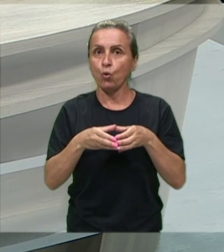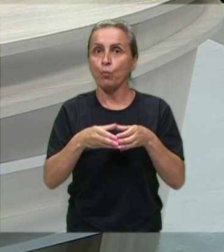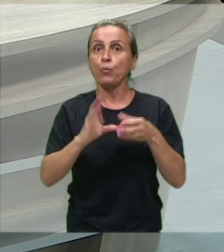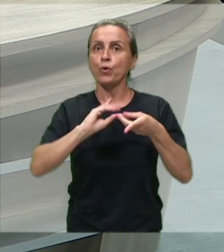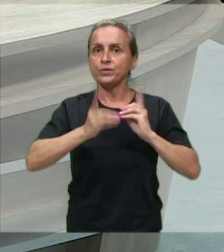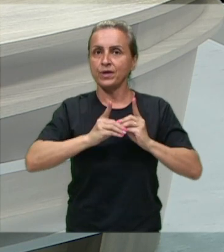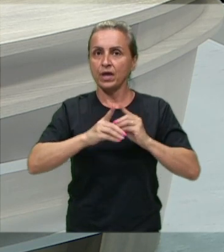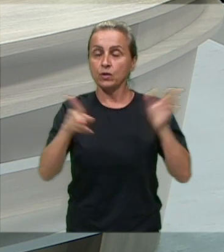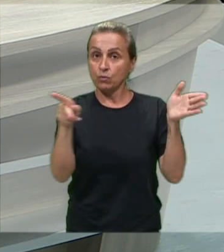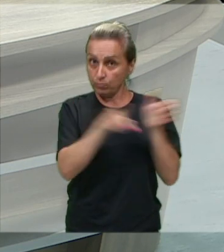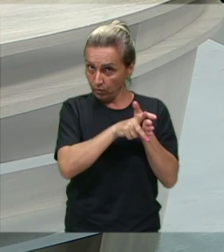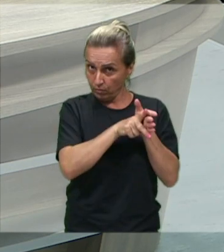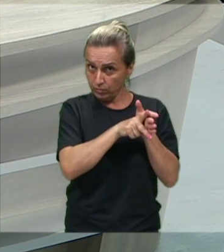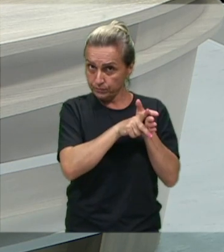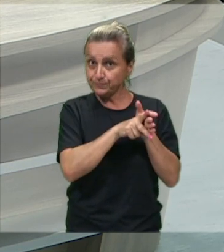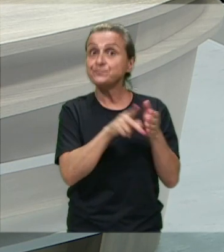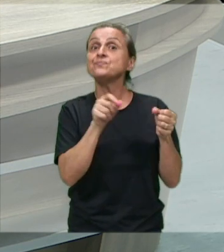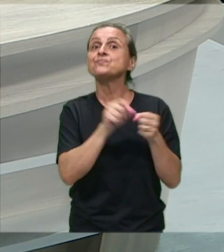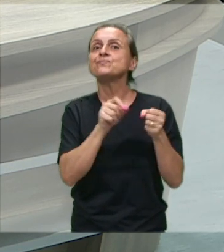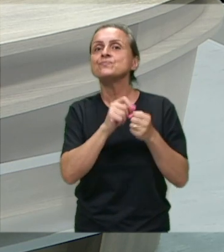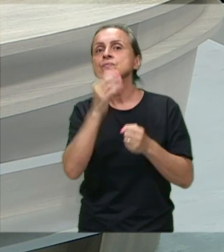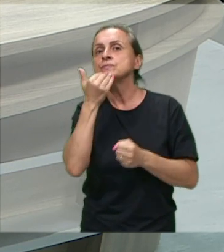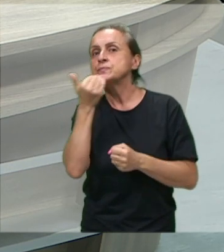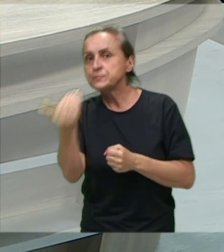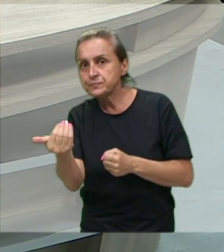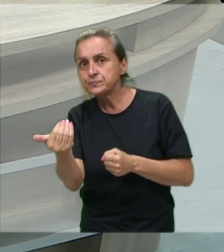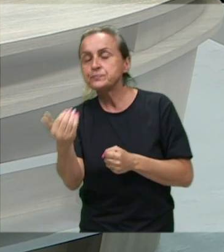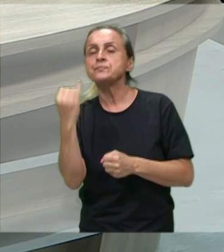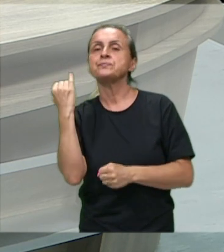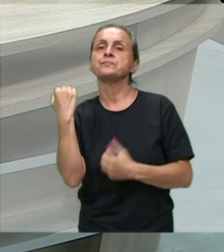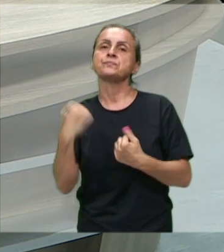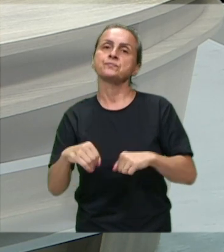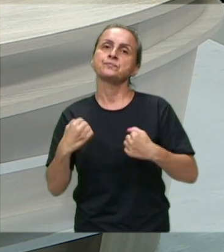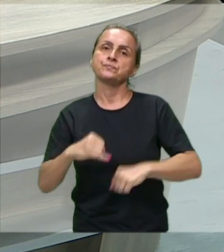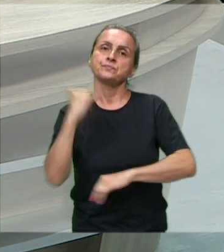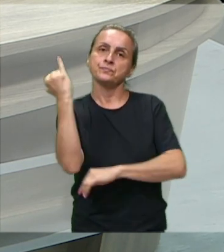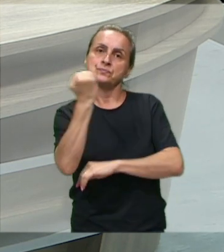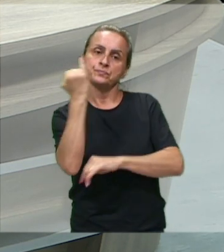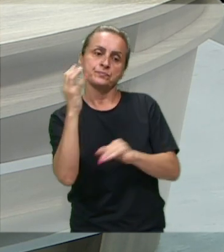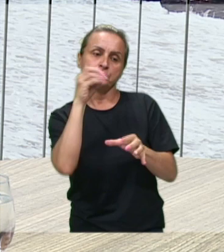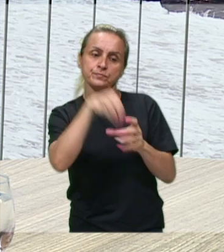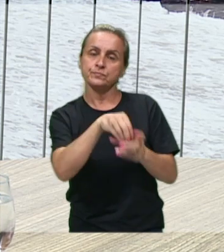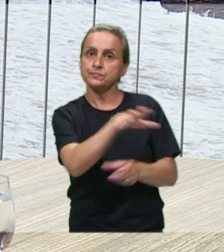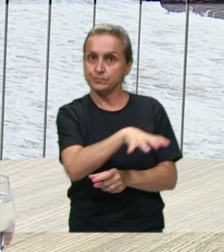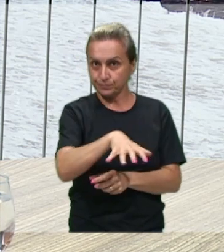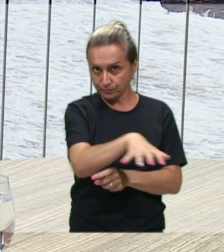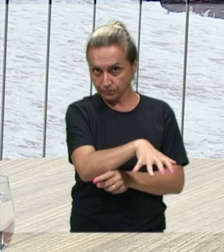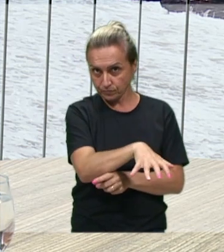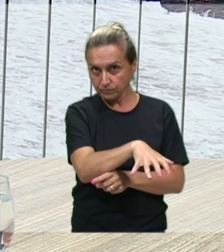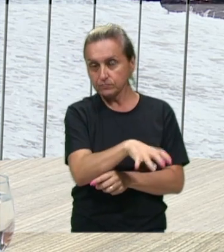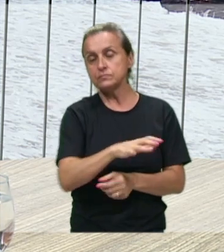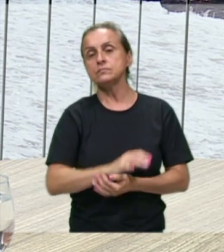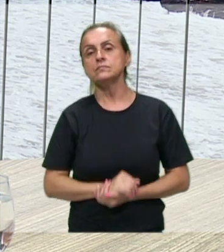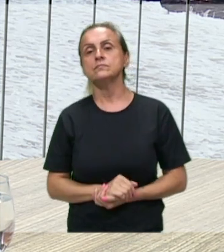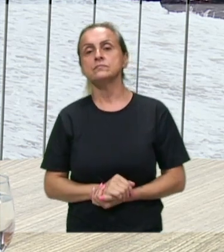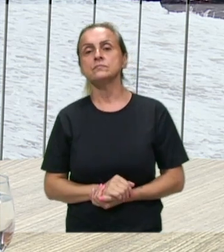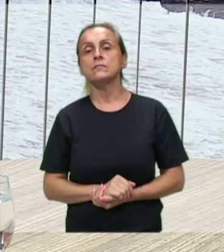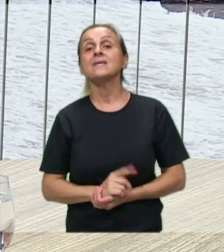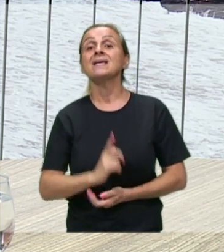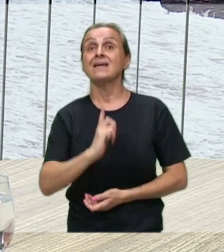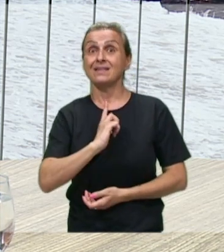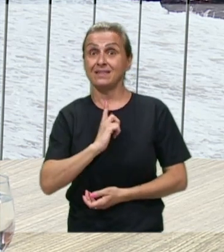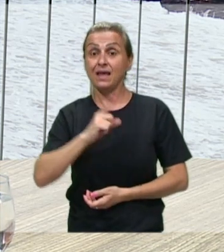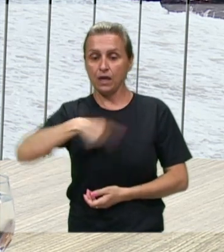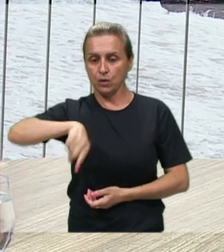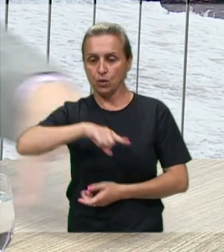fazendo as nossas solicitações que necessitam ser feito, né? Agora, nós temos nossos representantes de